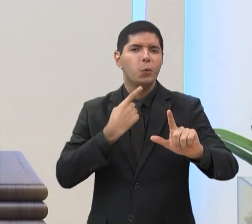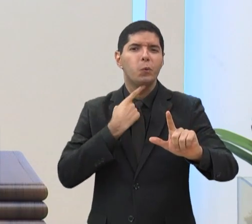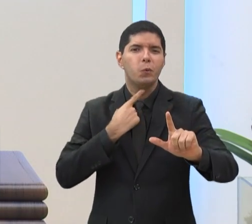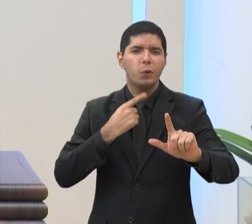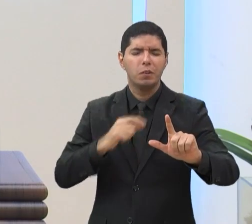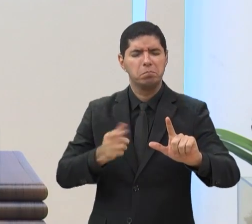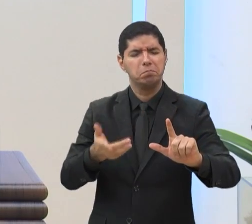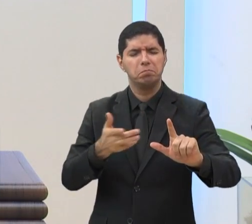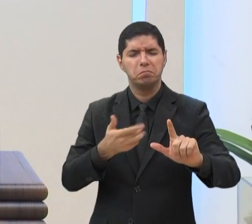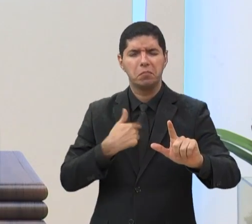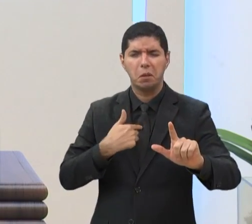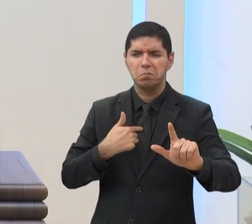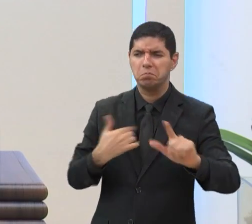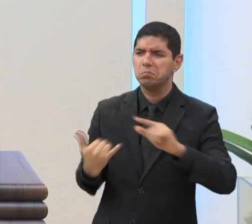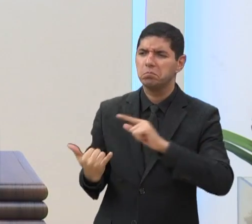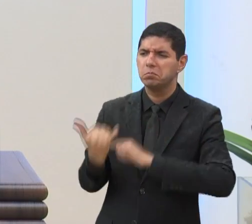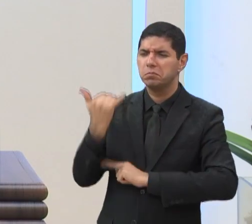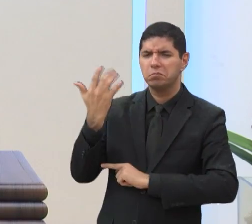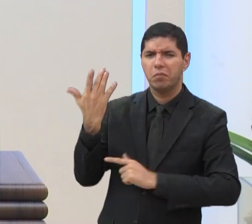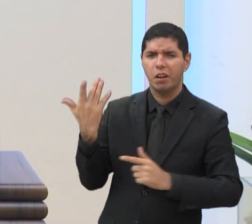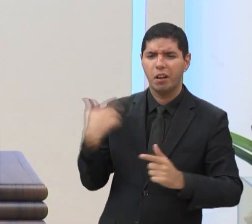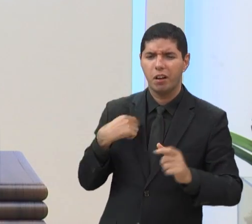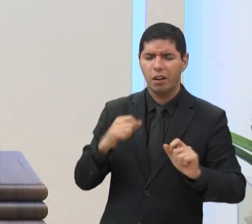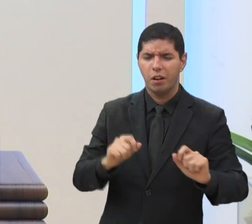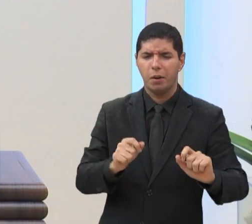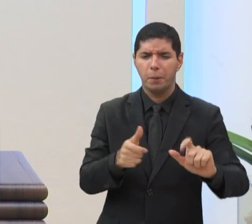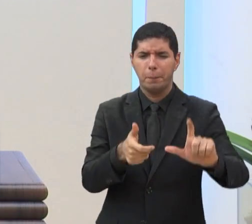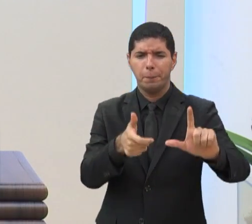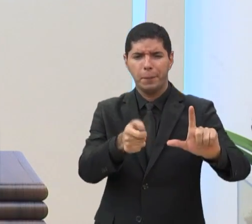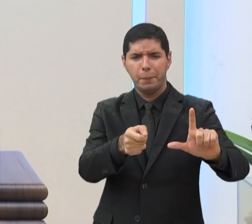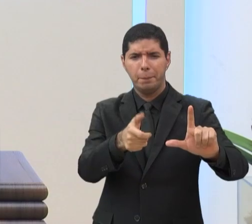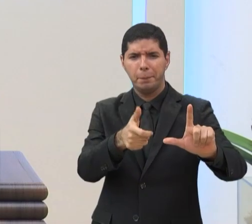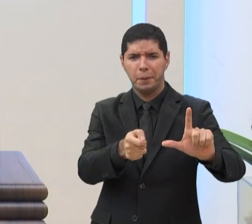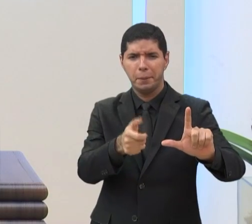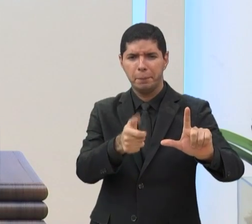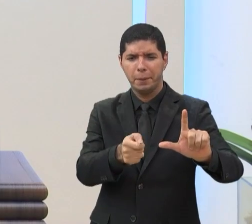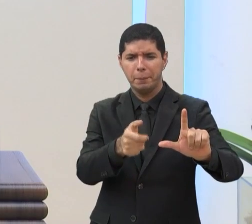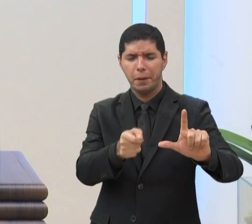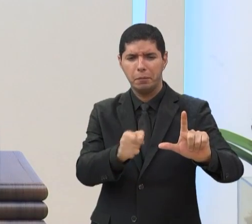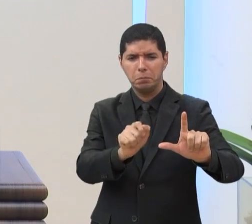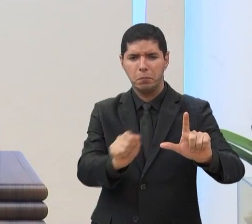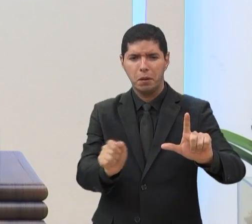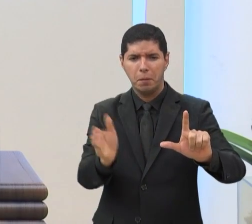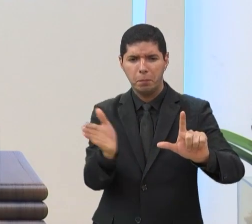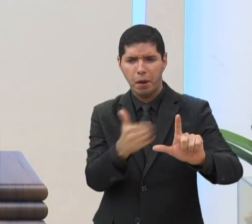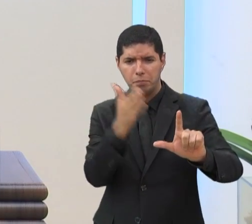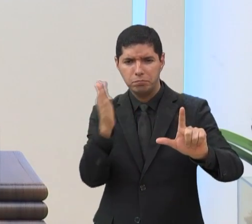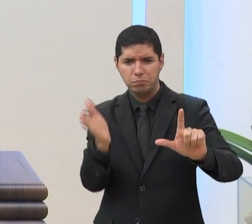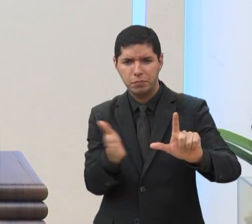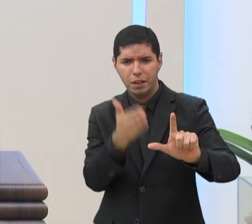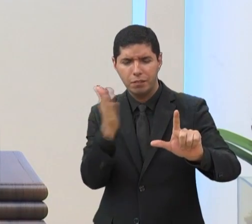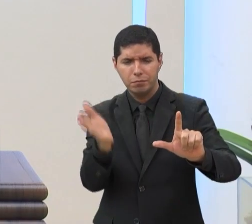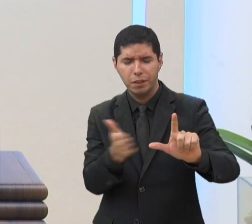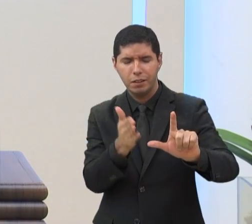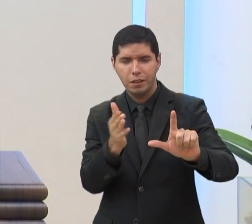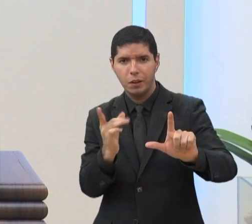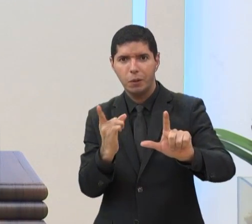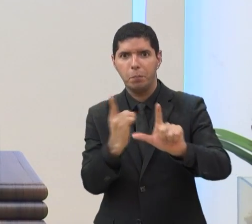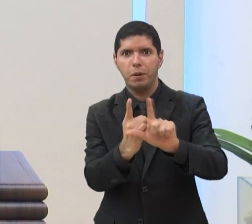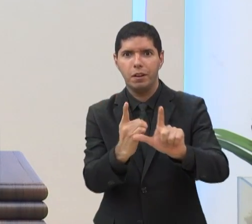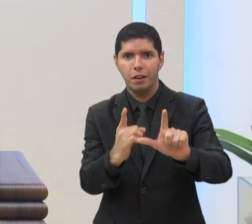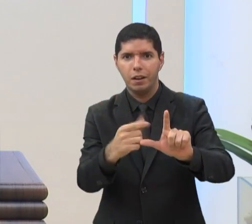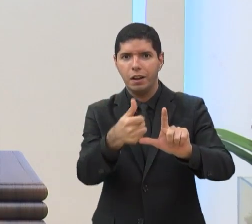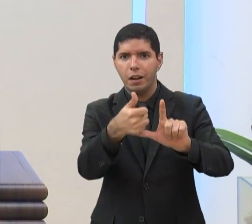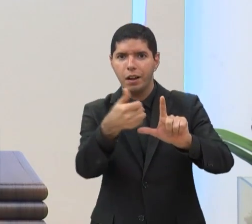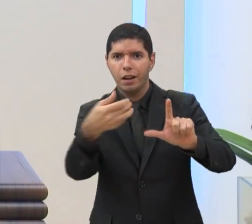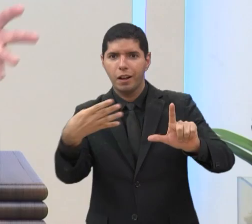foi uma coincidência você encontrar o canal 14, você ver este culto aí na rede social e